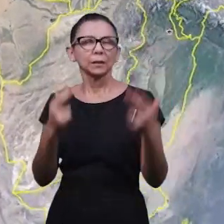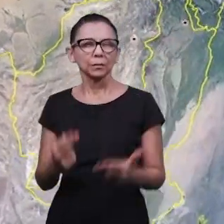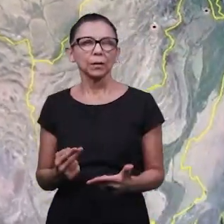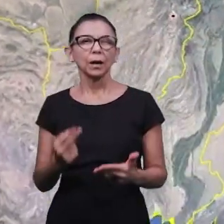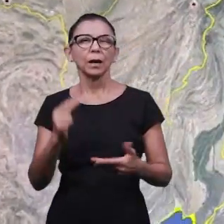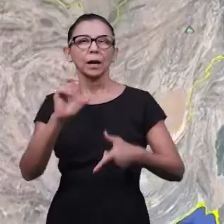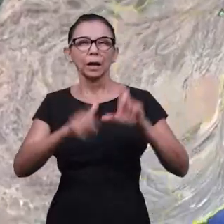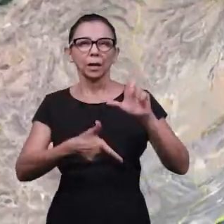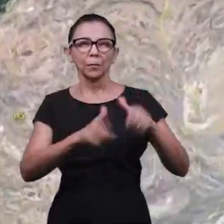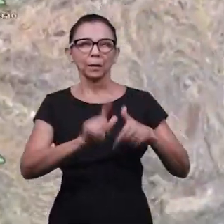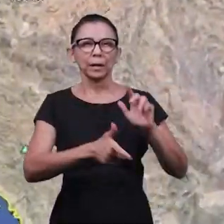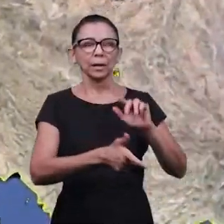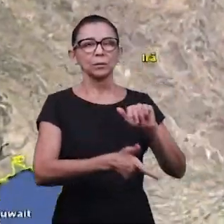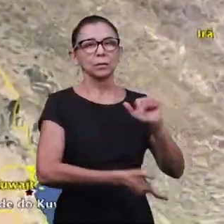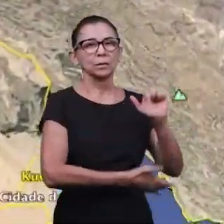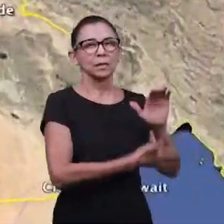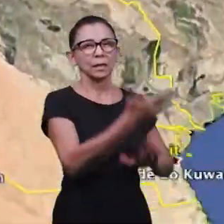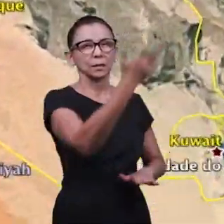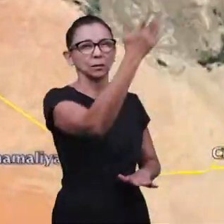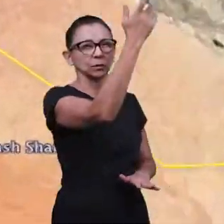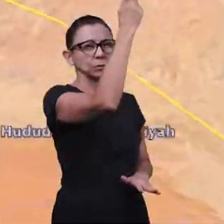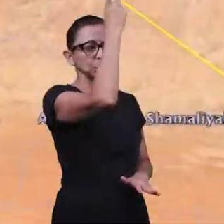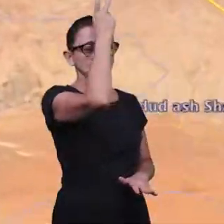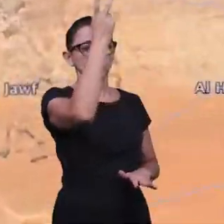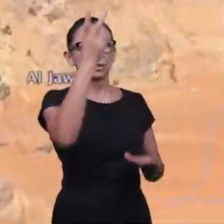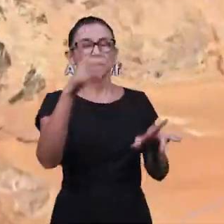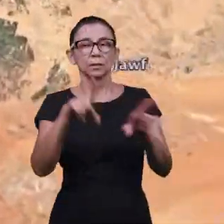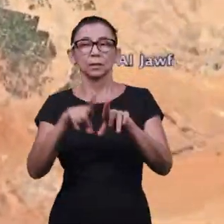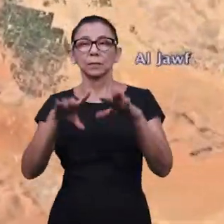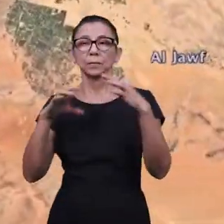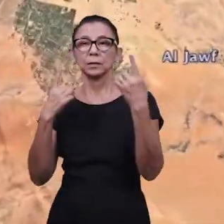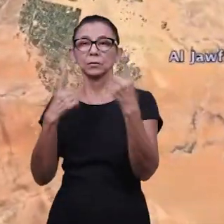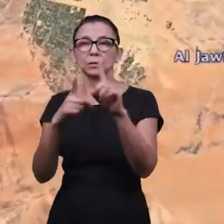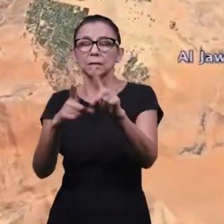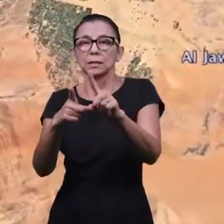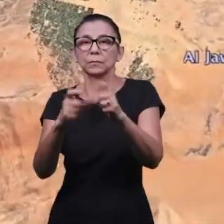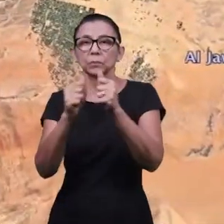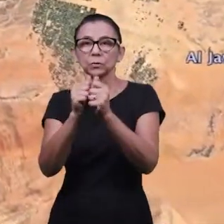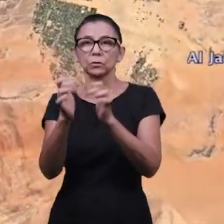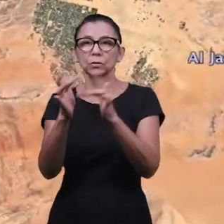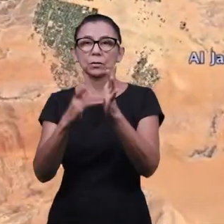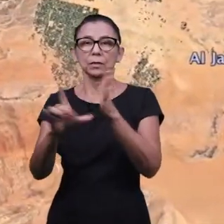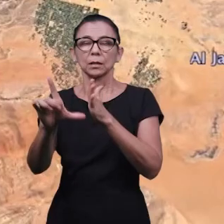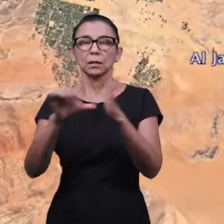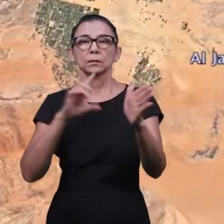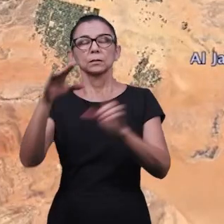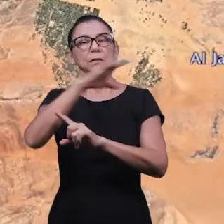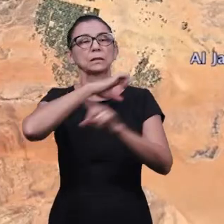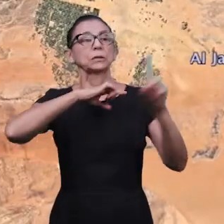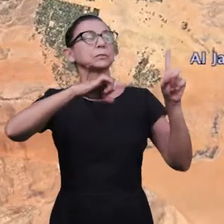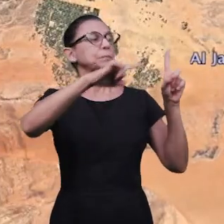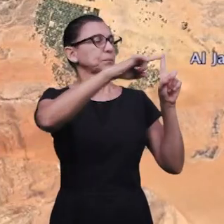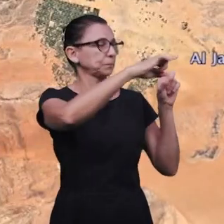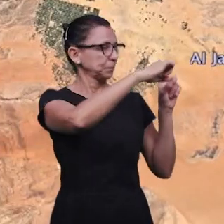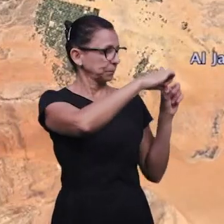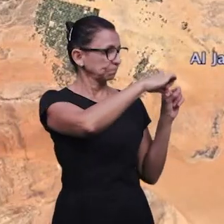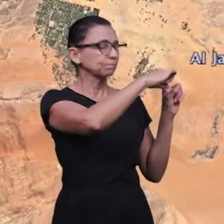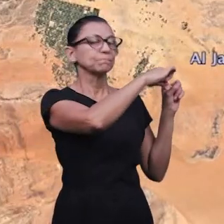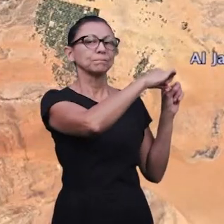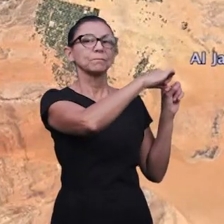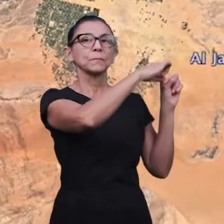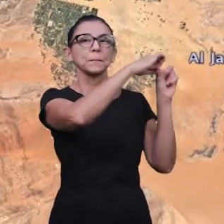espírito. Através do sistema de transmissão, os membros da Igreja Cristã Maranata de todo o planeta vivem